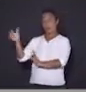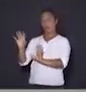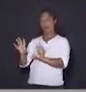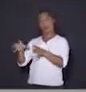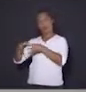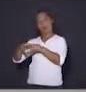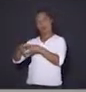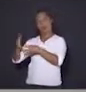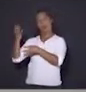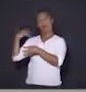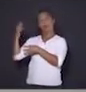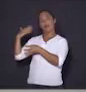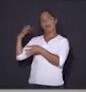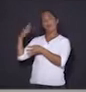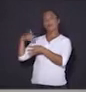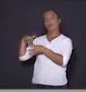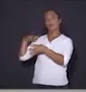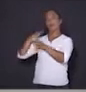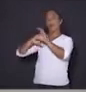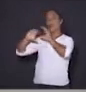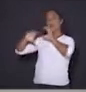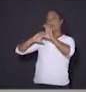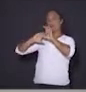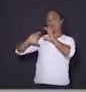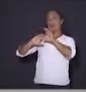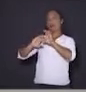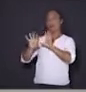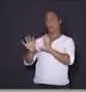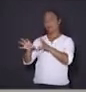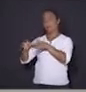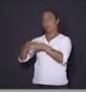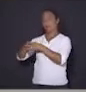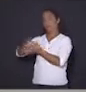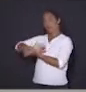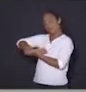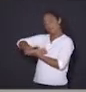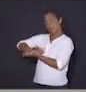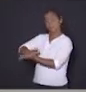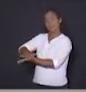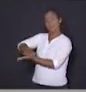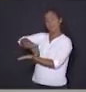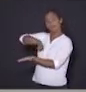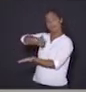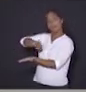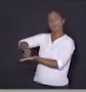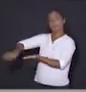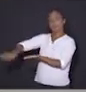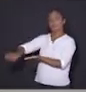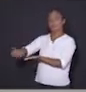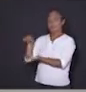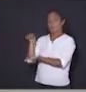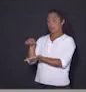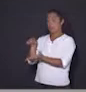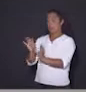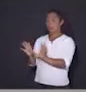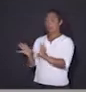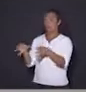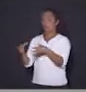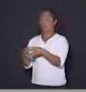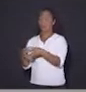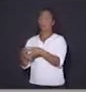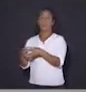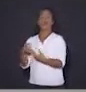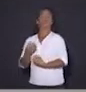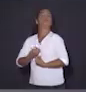foram objecto nos meios de comunicação de massa que sempre foram retratados e nunca sujeito pudessem pela primeira vez